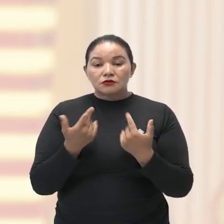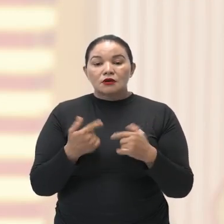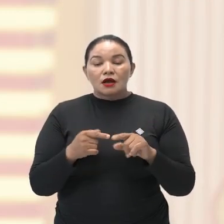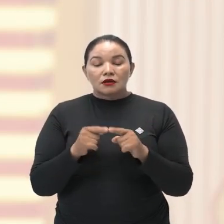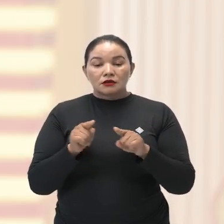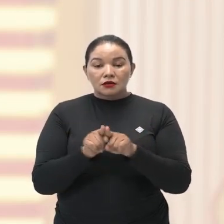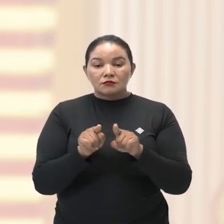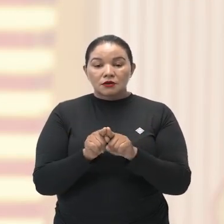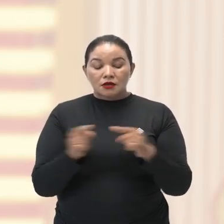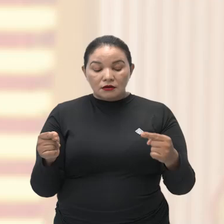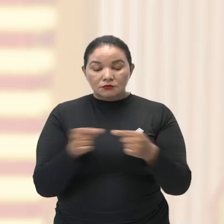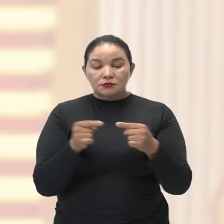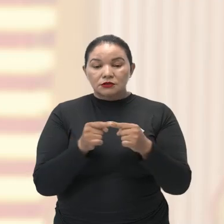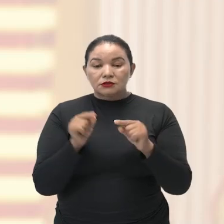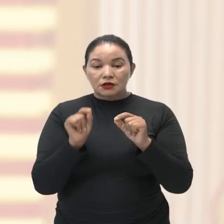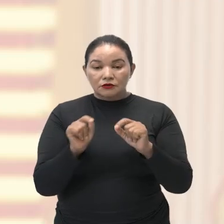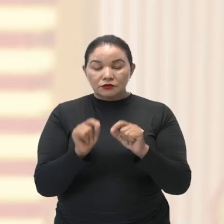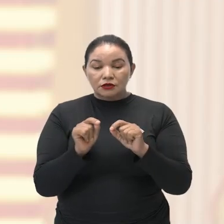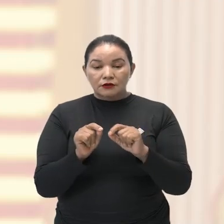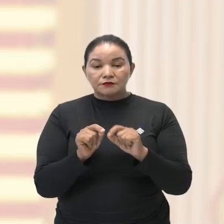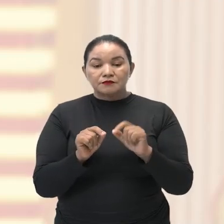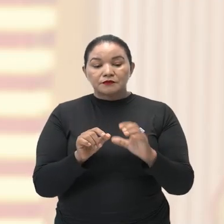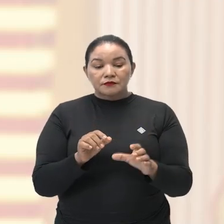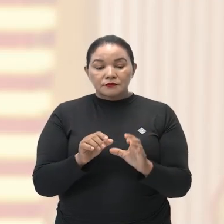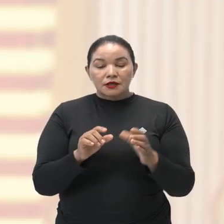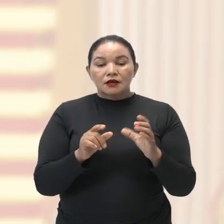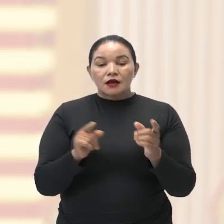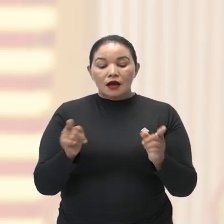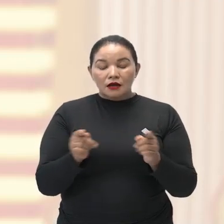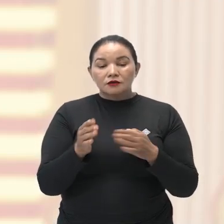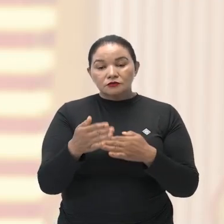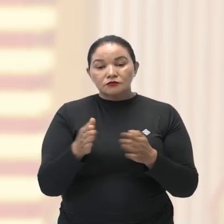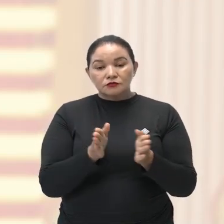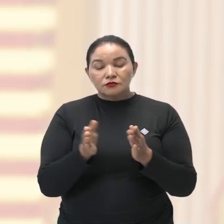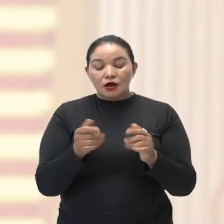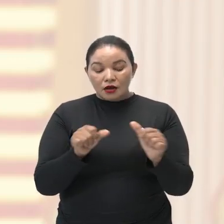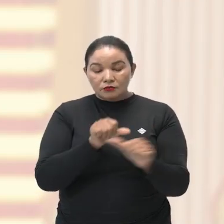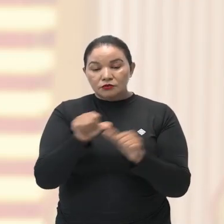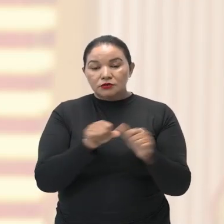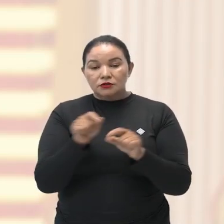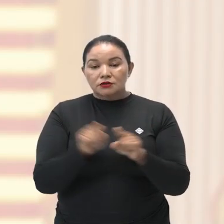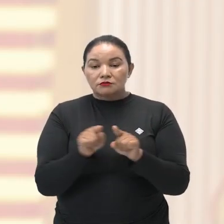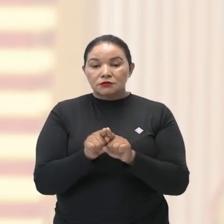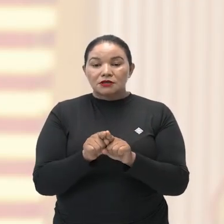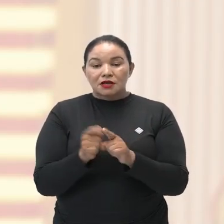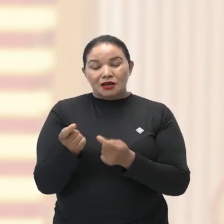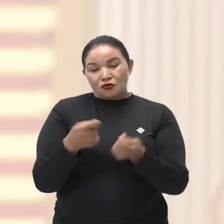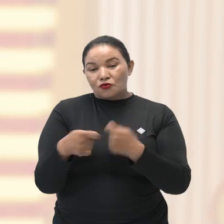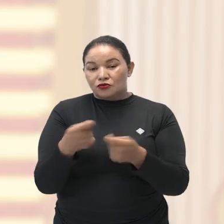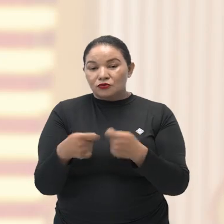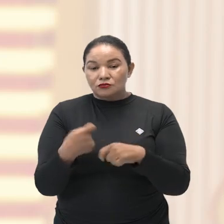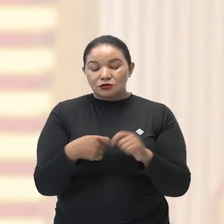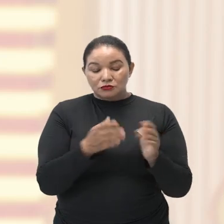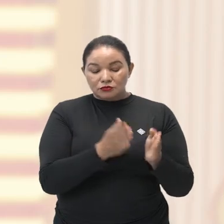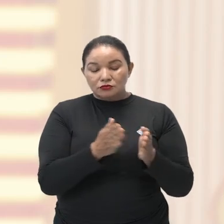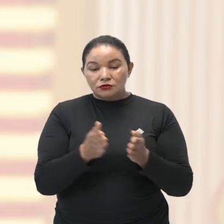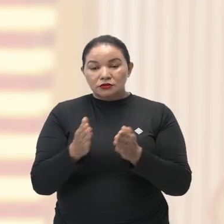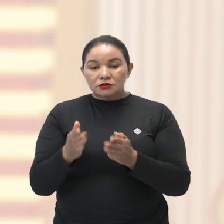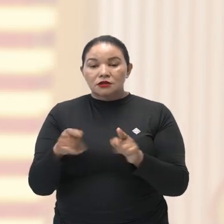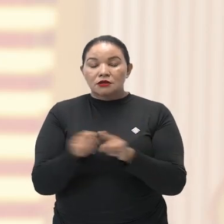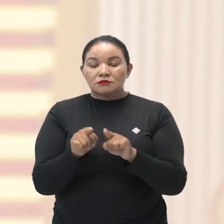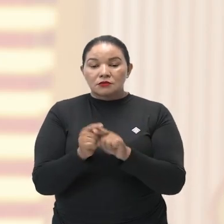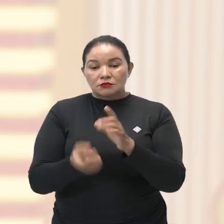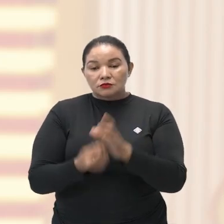catalisador, que vai fazer o processo ficar bem mais rápido, economizando em várias etapas e na produção de